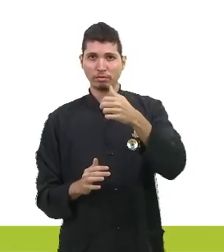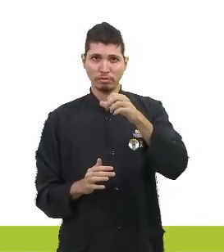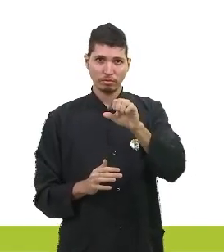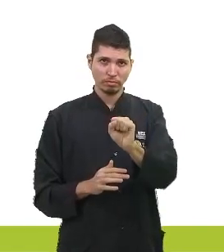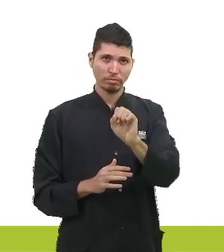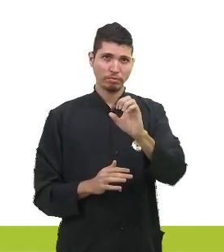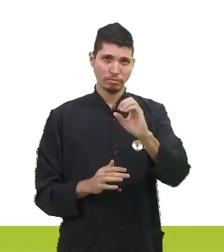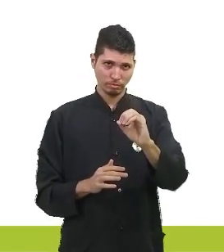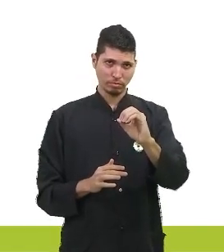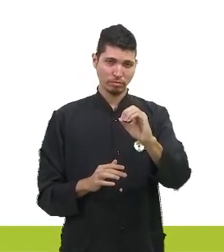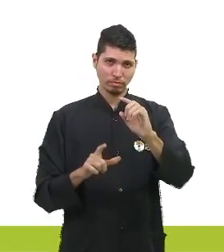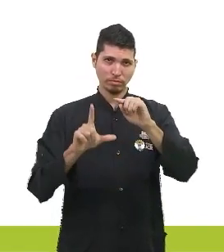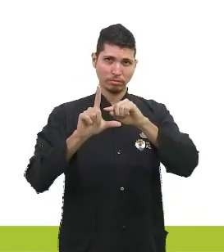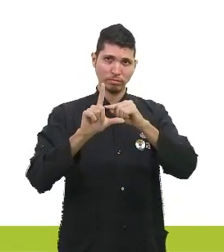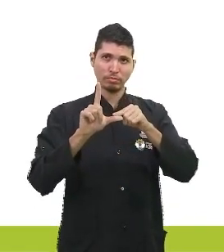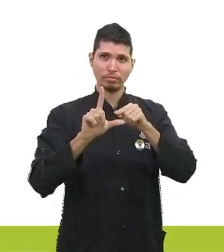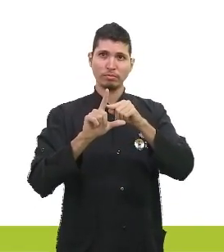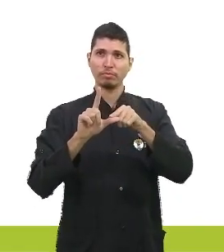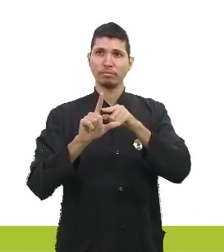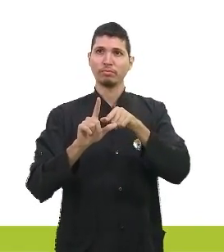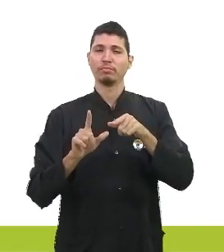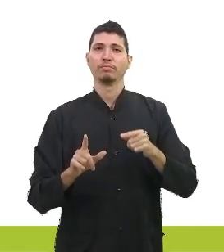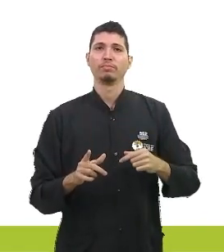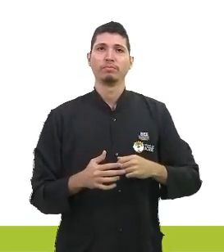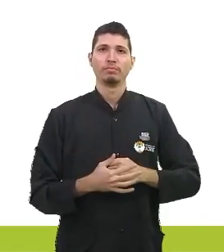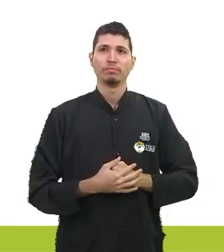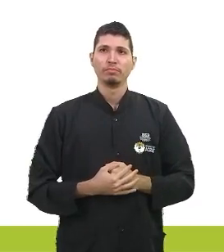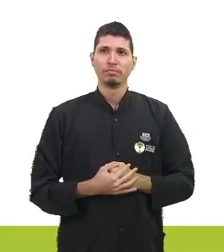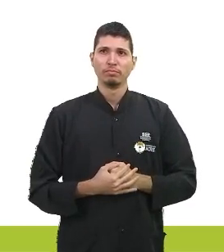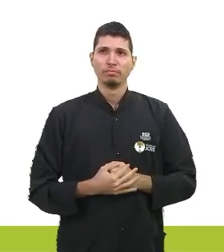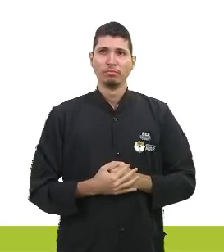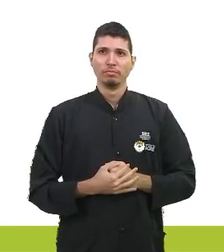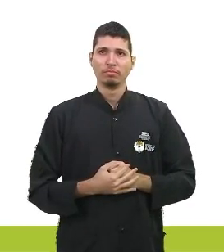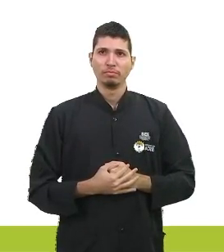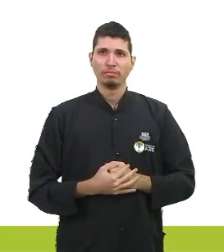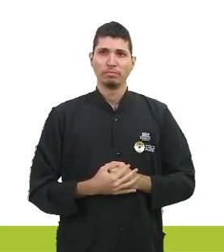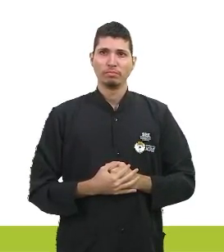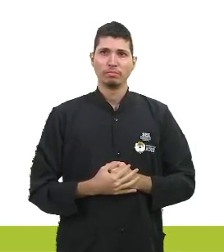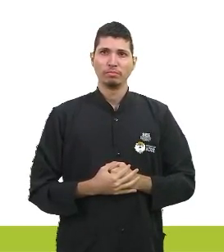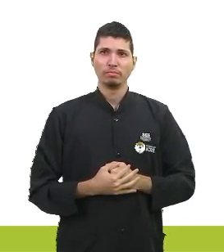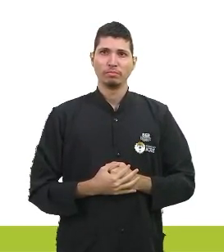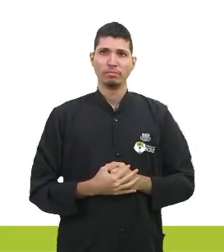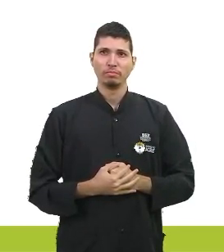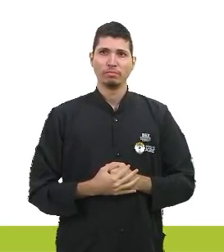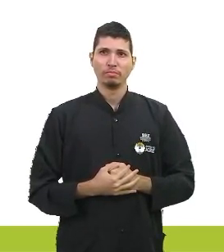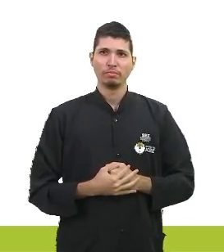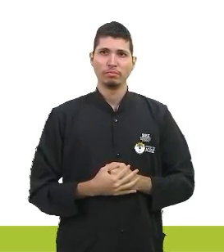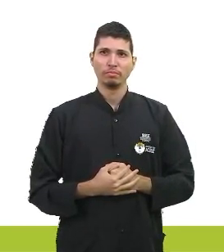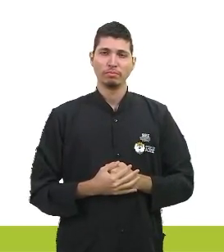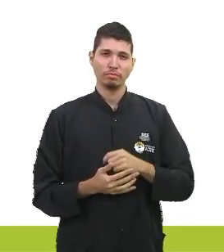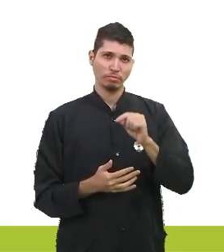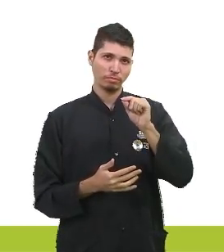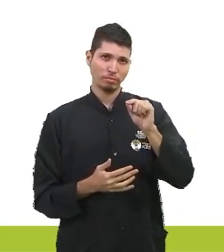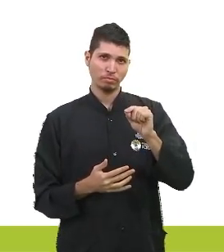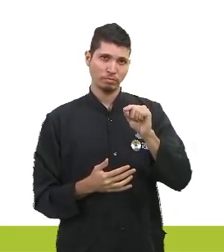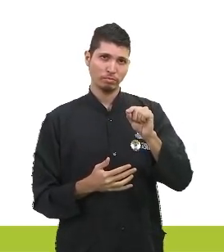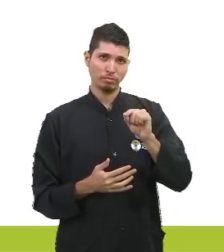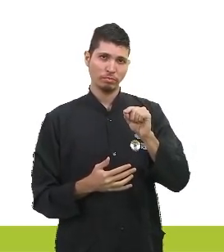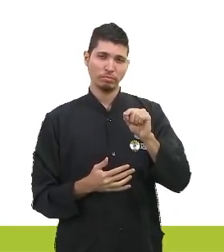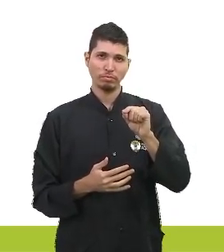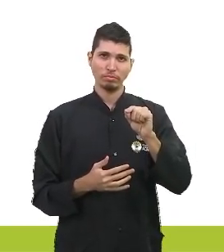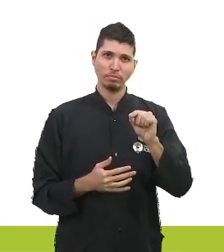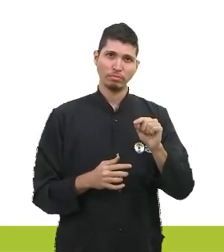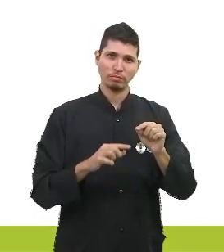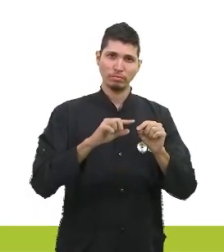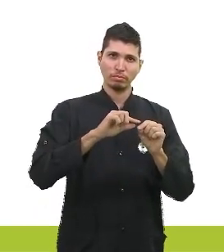pela base da árvore, aqui, que eu vou demarcar, esse ponto aqui e o topo da árvore, eu